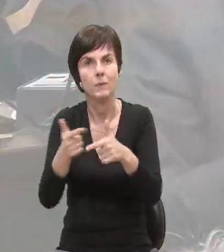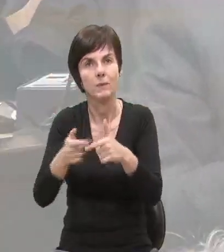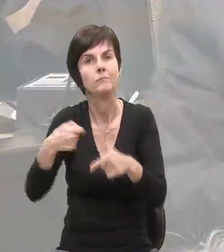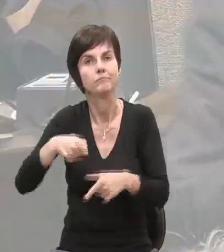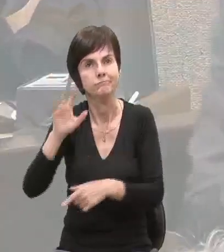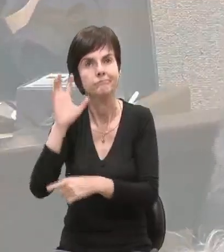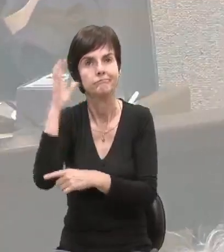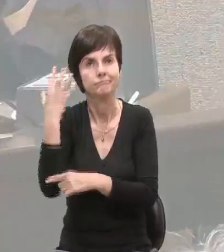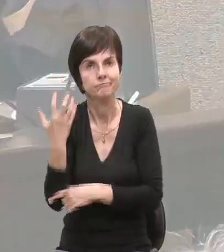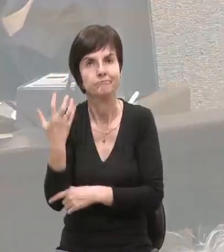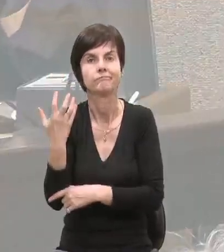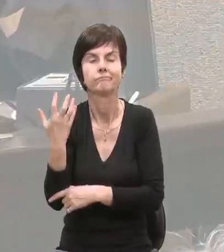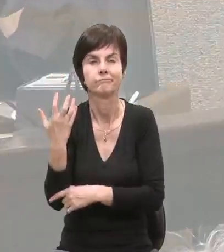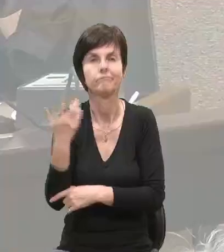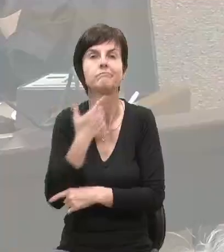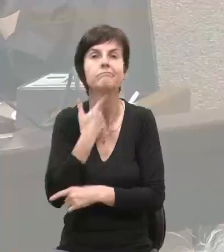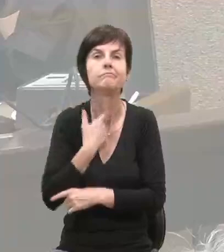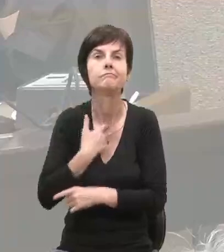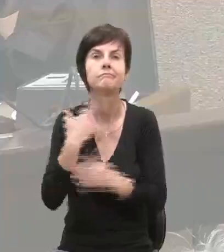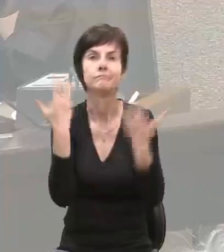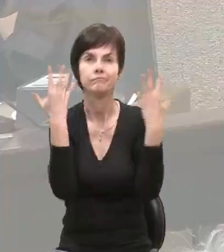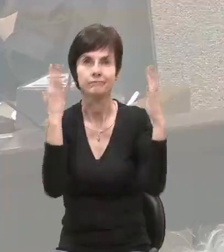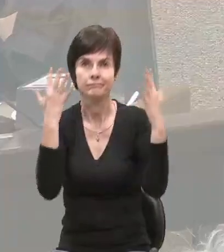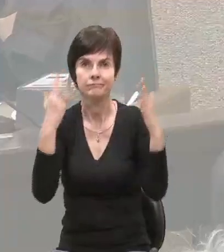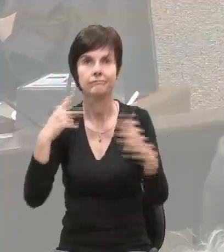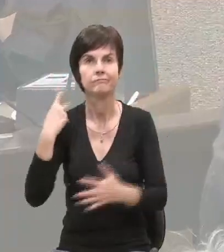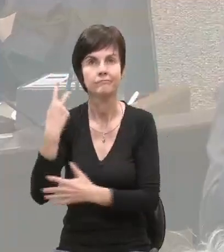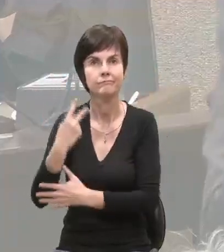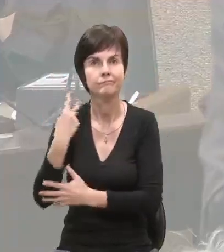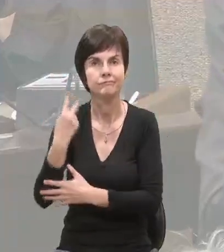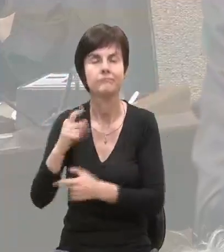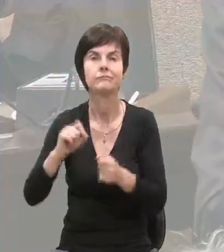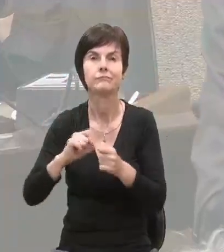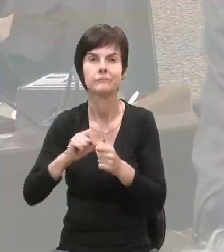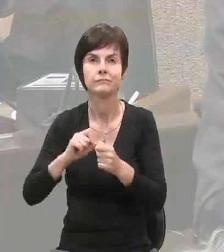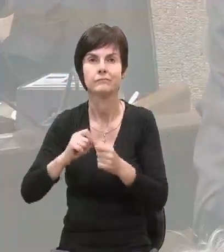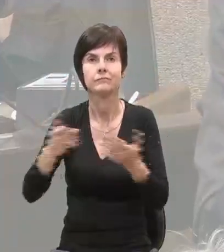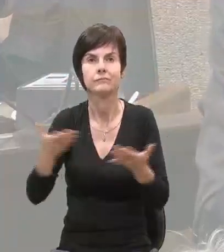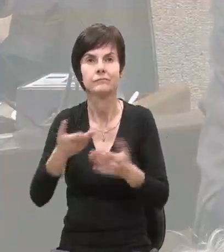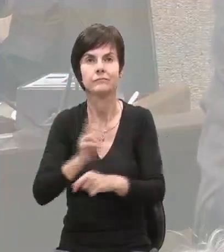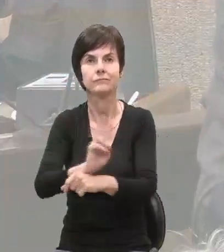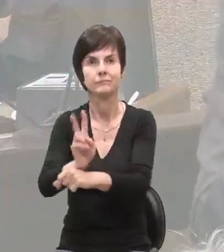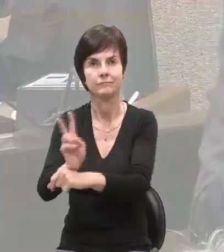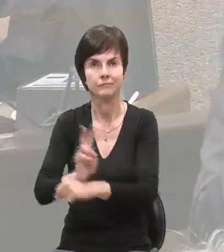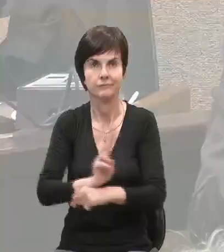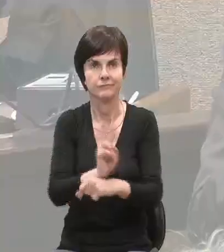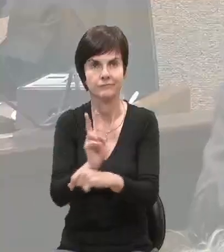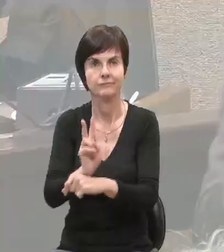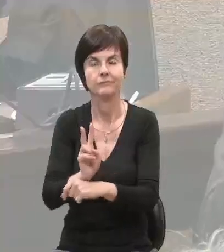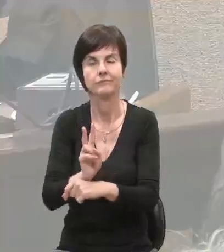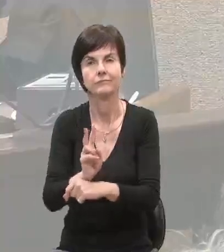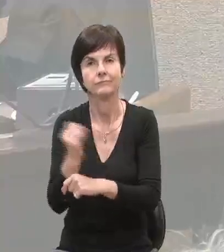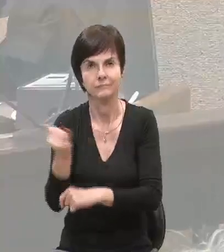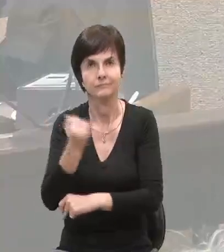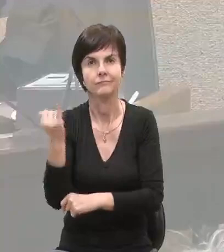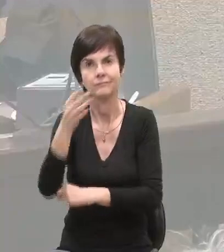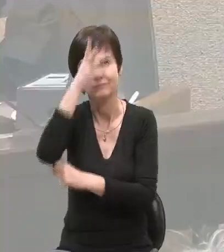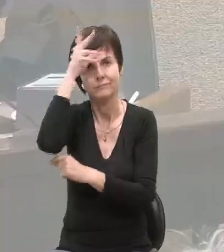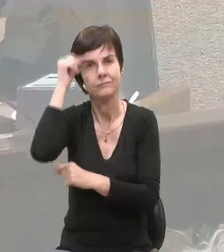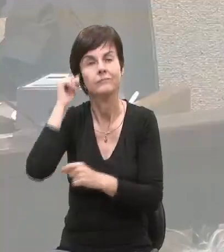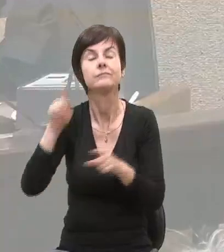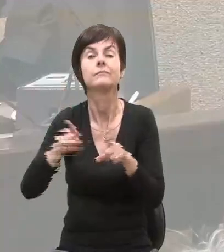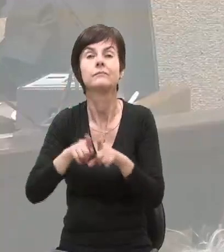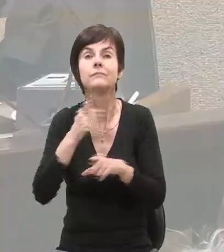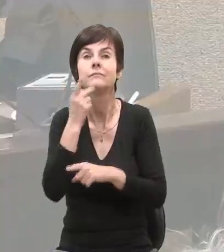resolver. E gostaria de parabenizar os vereadores por fazer essa fiscalização, né? E dizer também